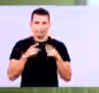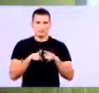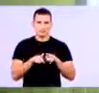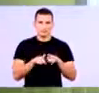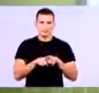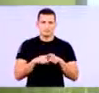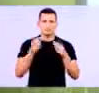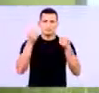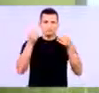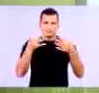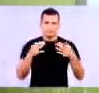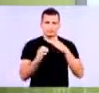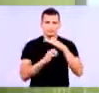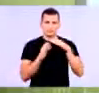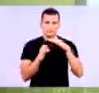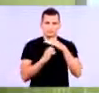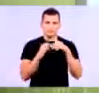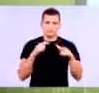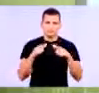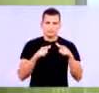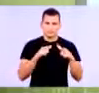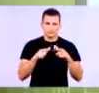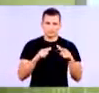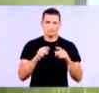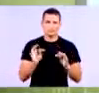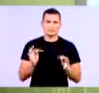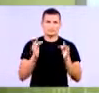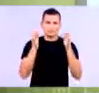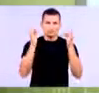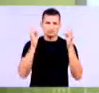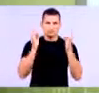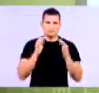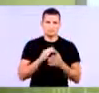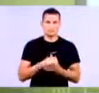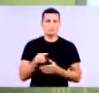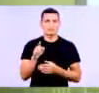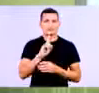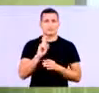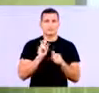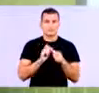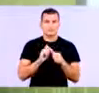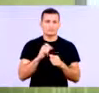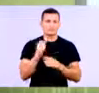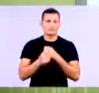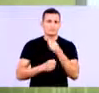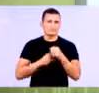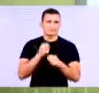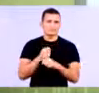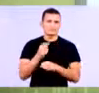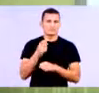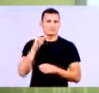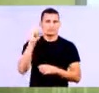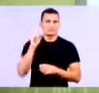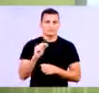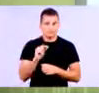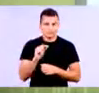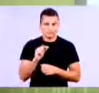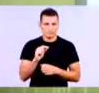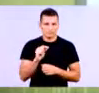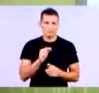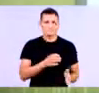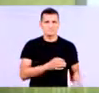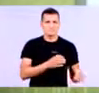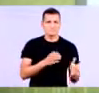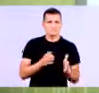citar que as empresas que trabalham com tecnologia, elas não fazem anualmente, né, professor? Elas reduzem esse período,